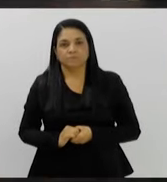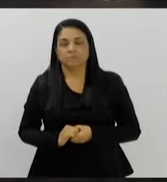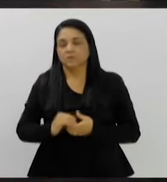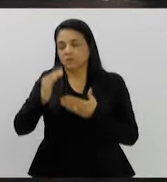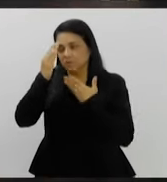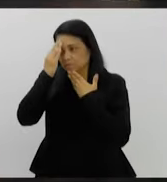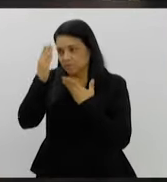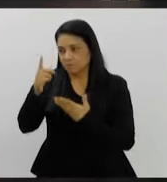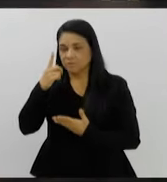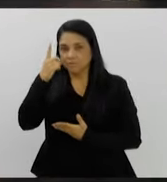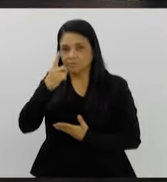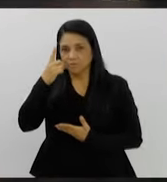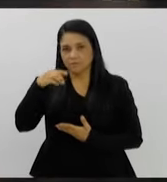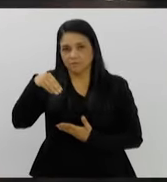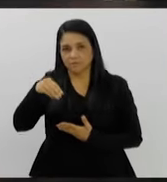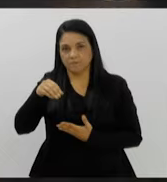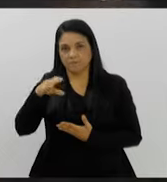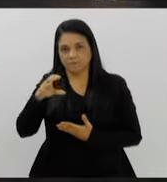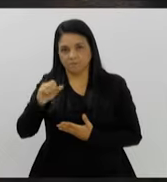deputada Carla